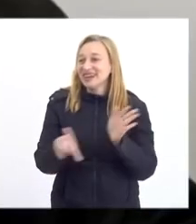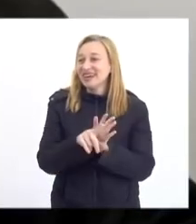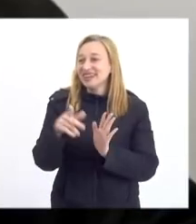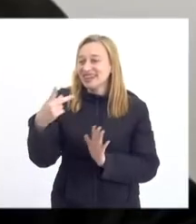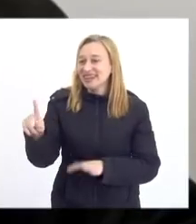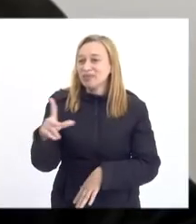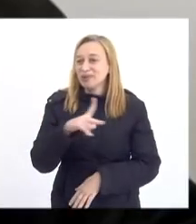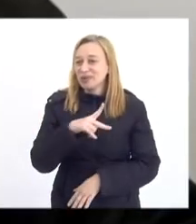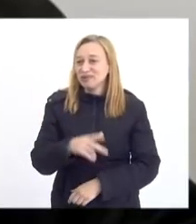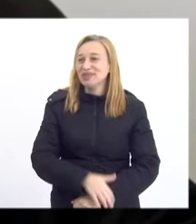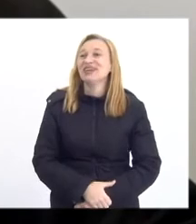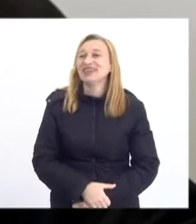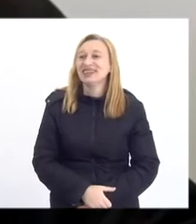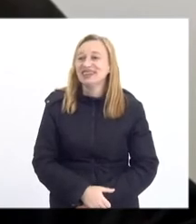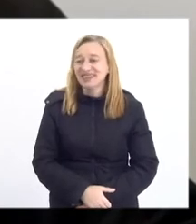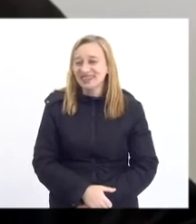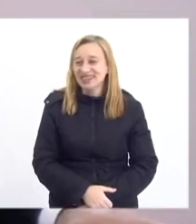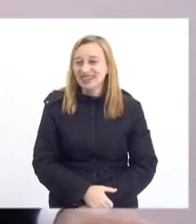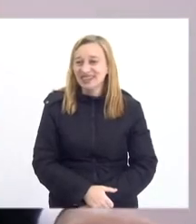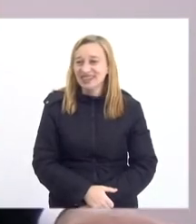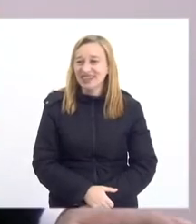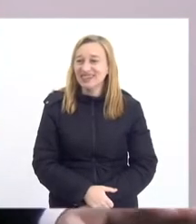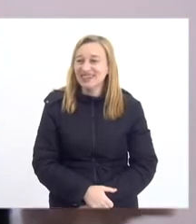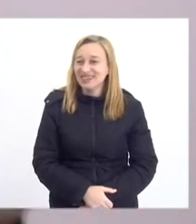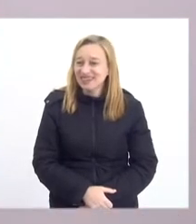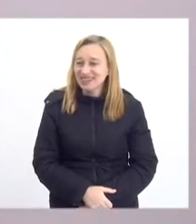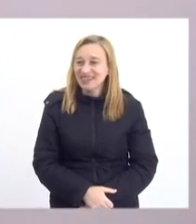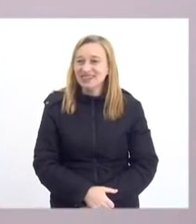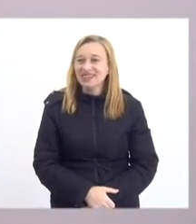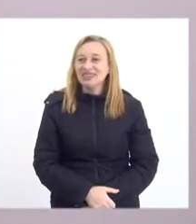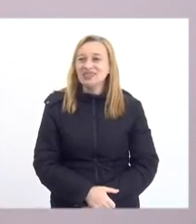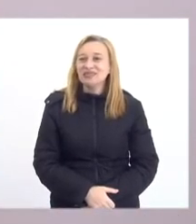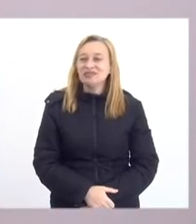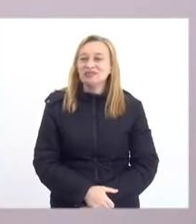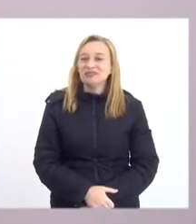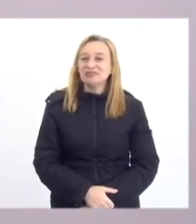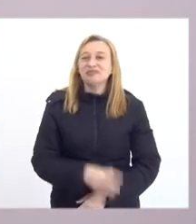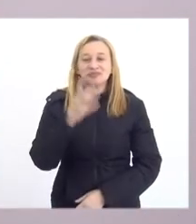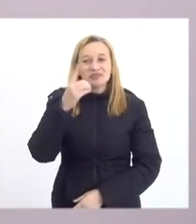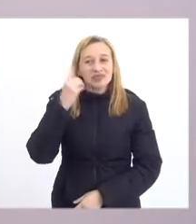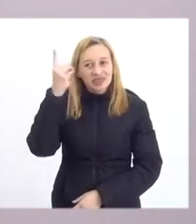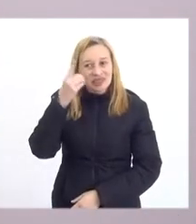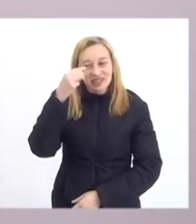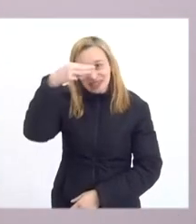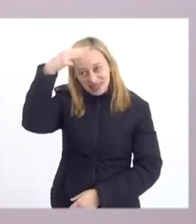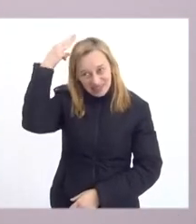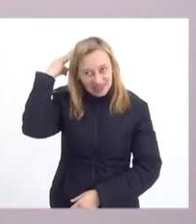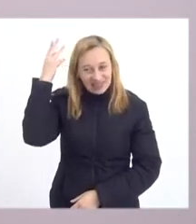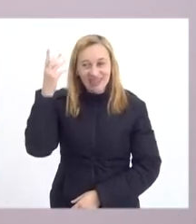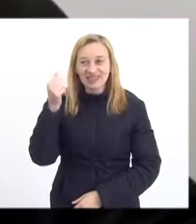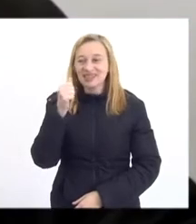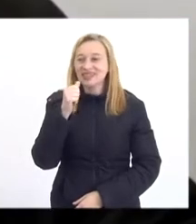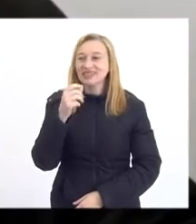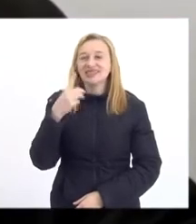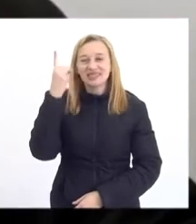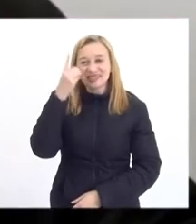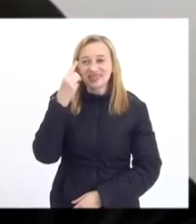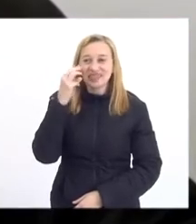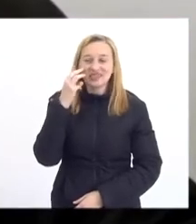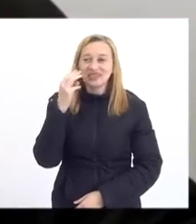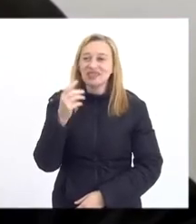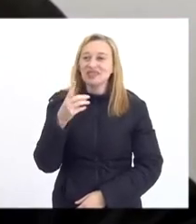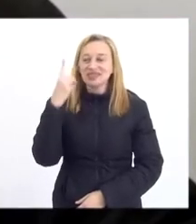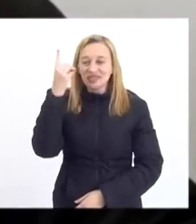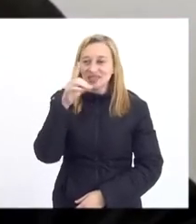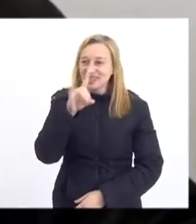aí não há crime. Estou plagiando a si mesmo. Deputado Márcio. Deputado Valdeque. Curiosamente, o